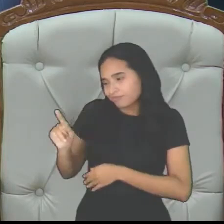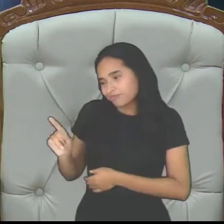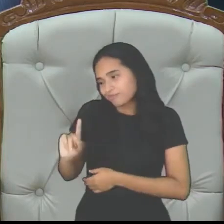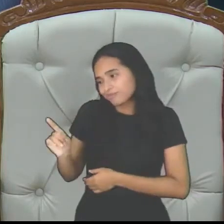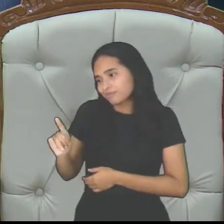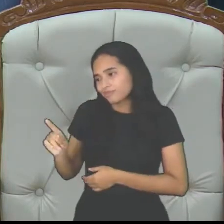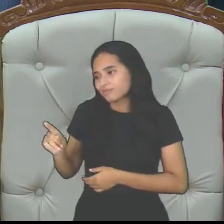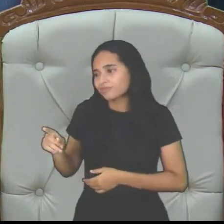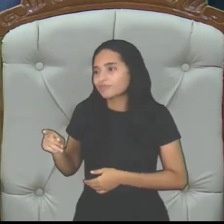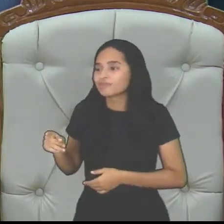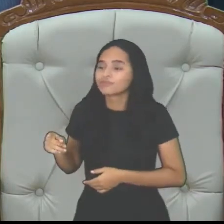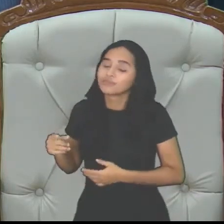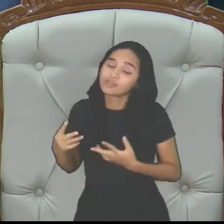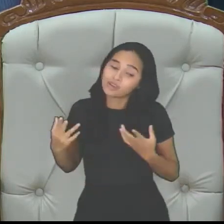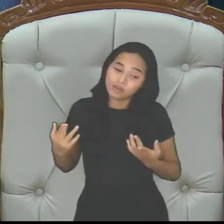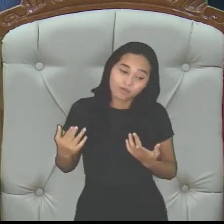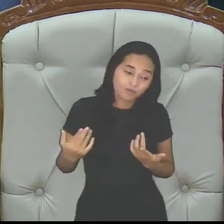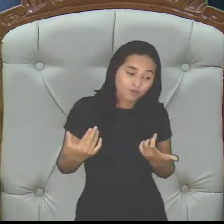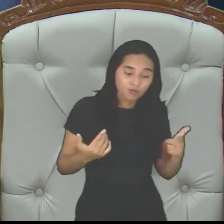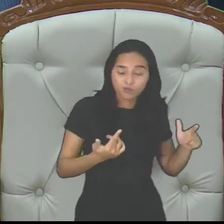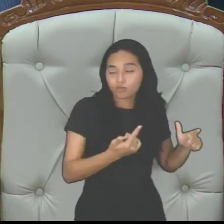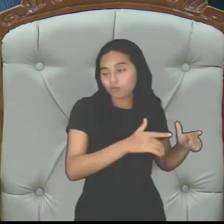pois como os demais,